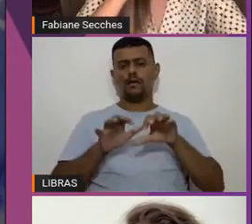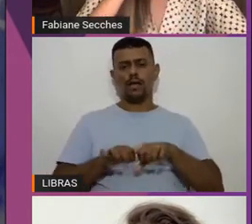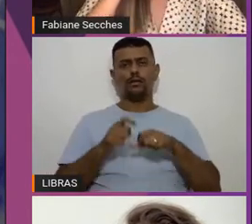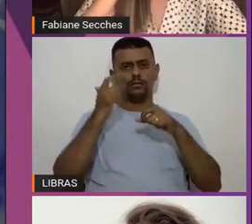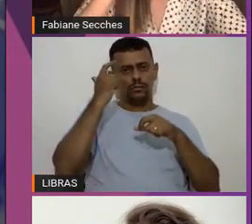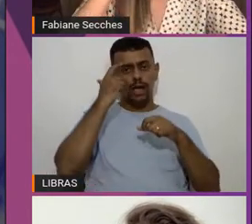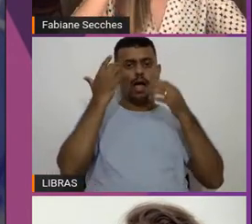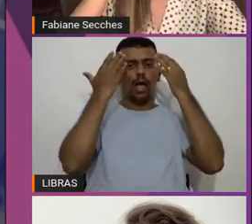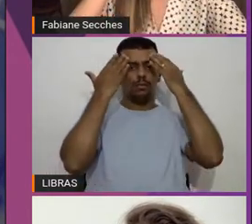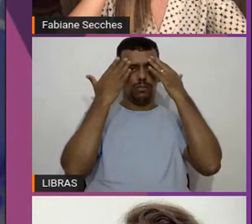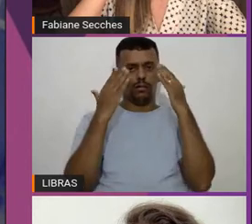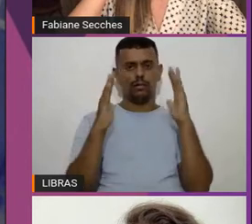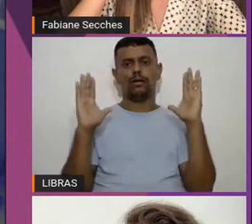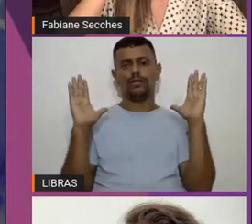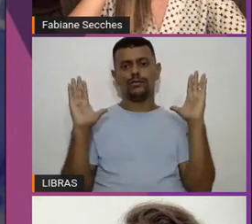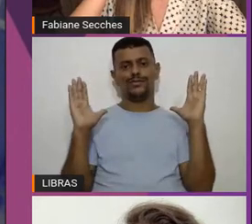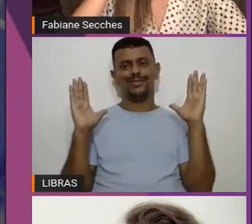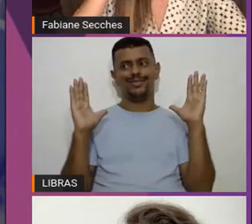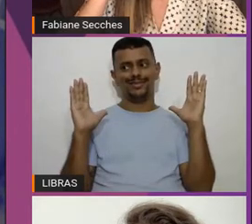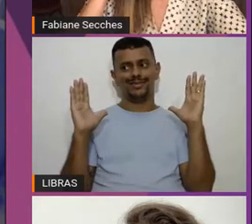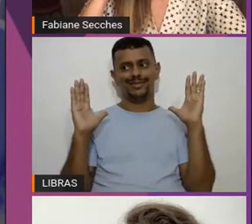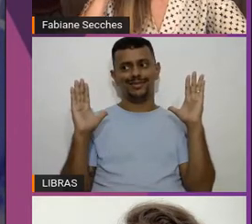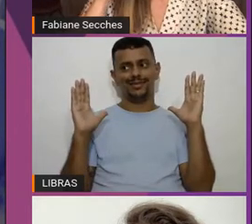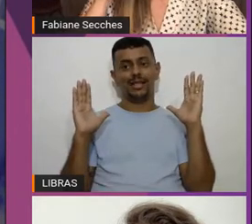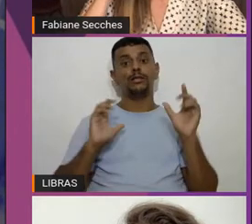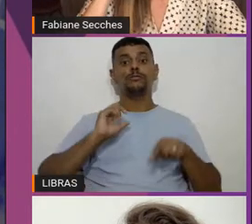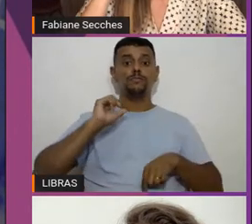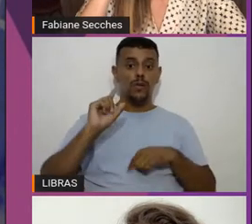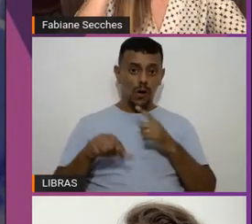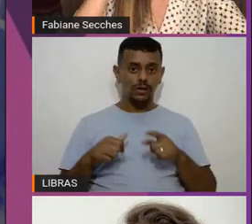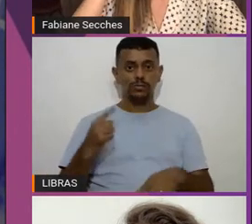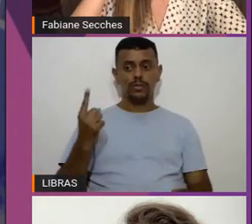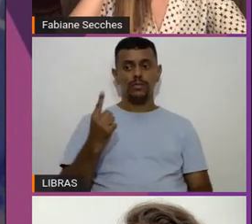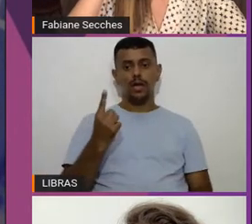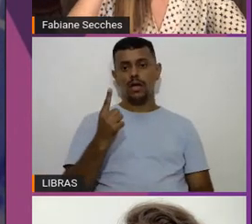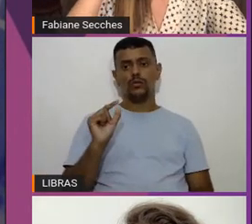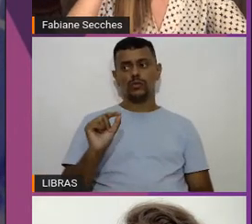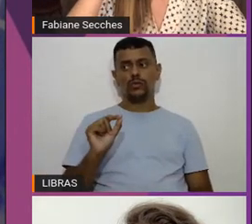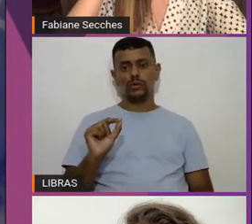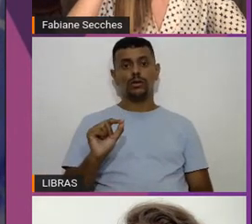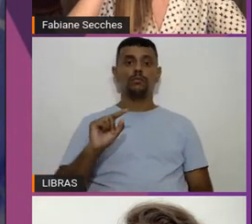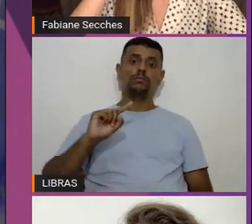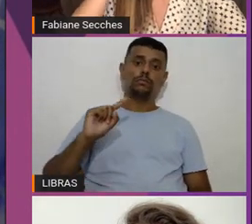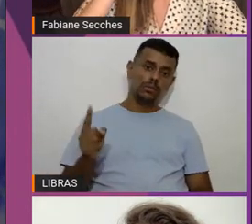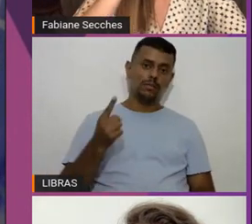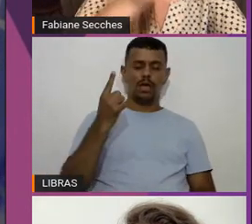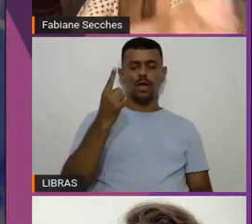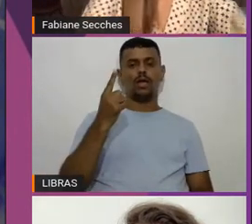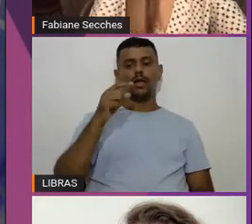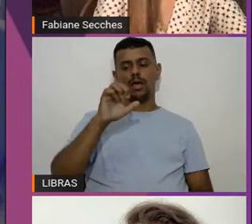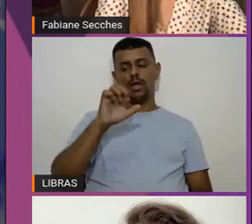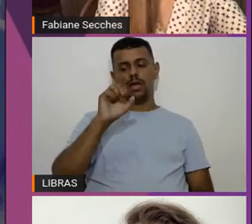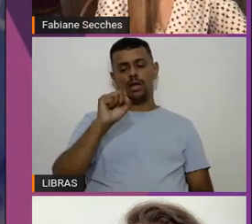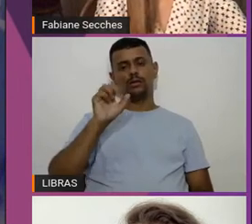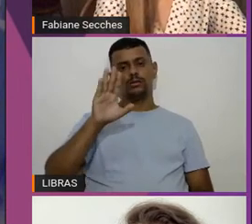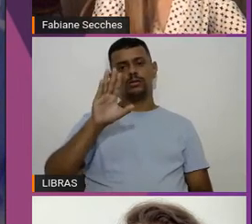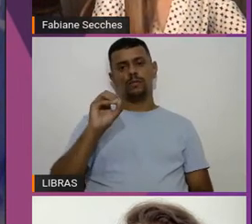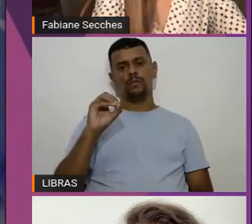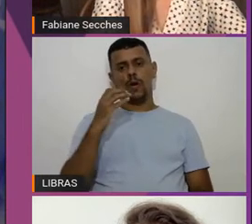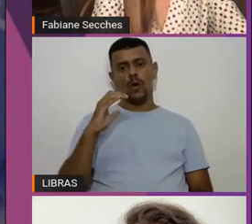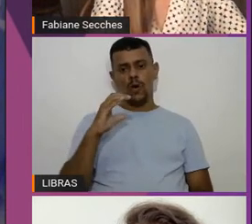depois depois do primeiro vamos dizer o primeiro esboço trabalho e